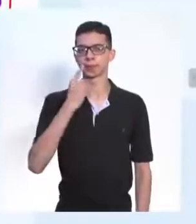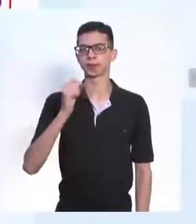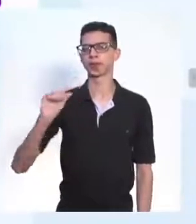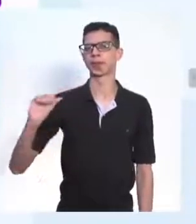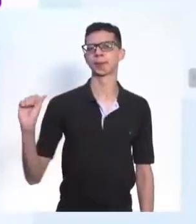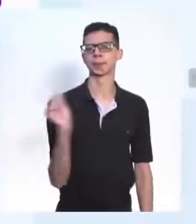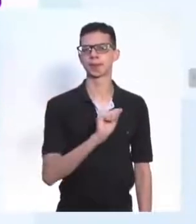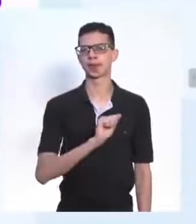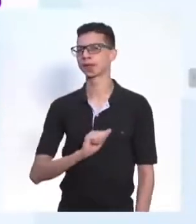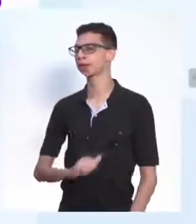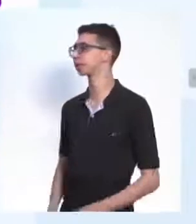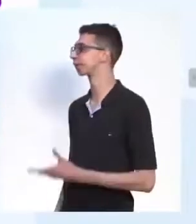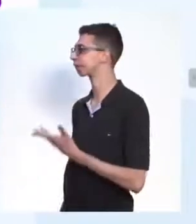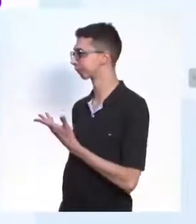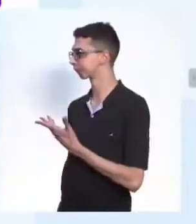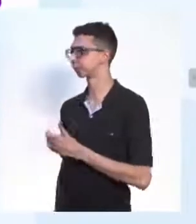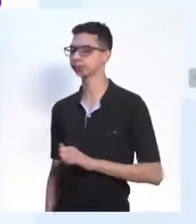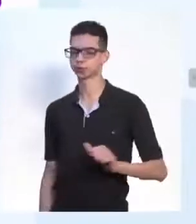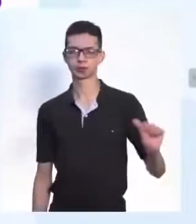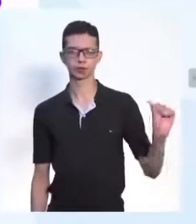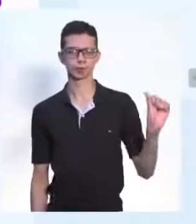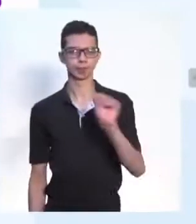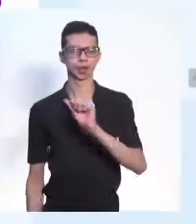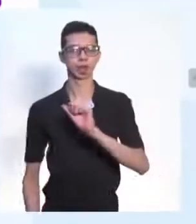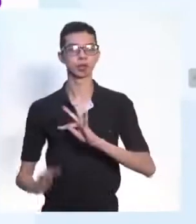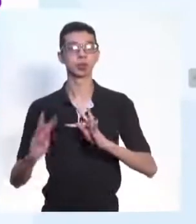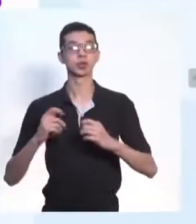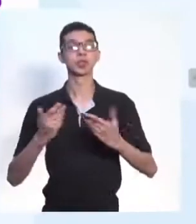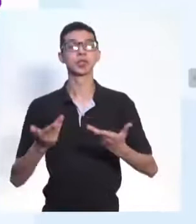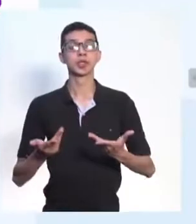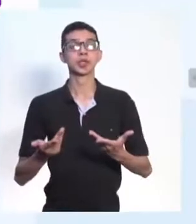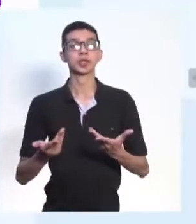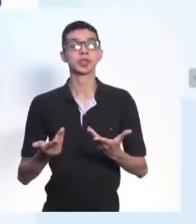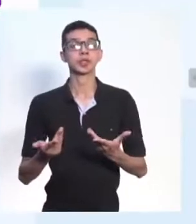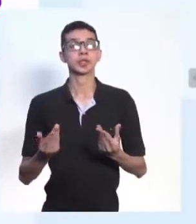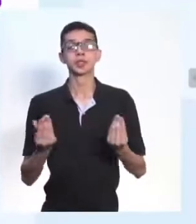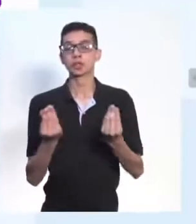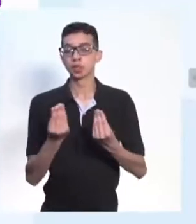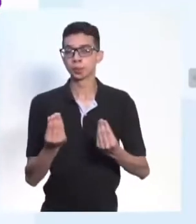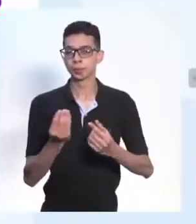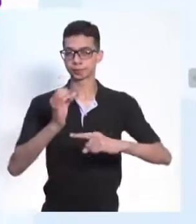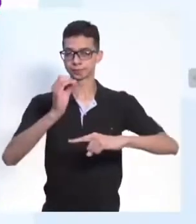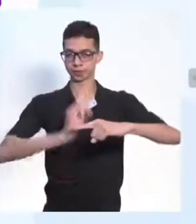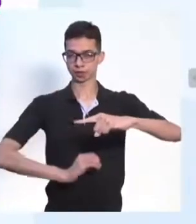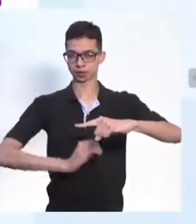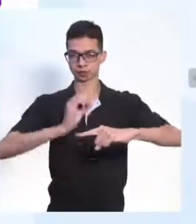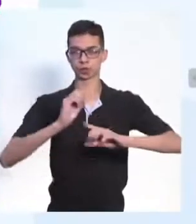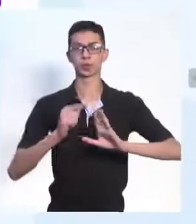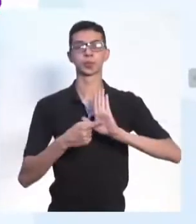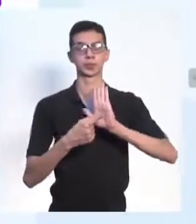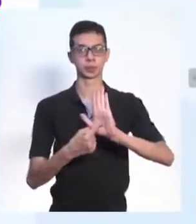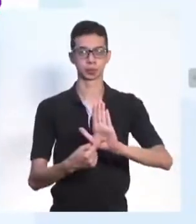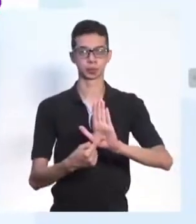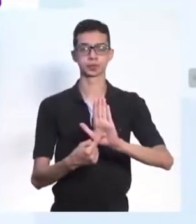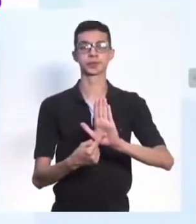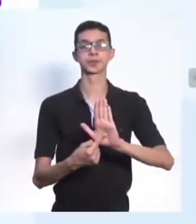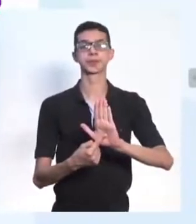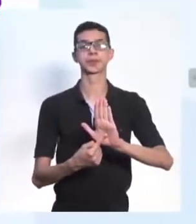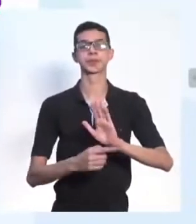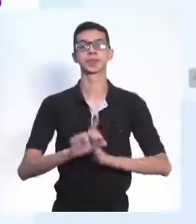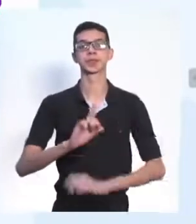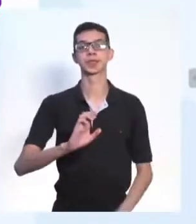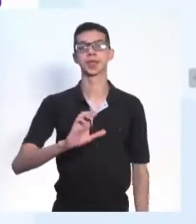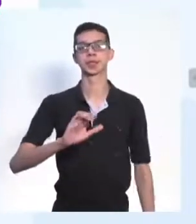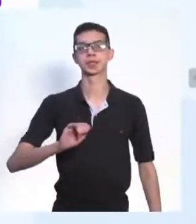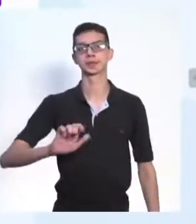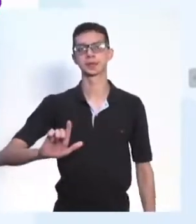aqui. Como é que eu faço a representação da fração para o decimal?